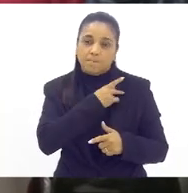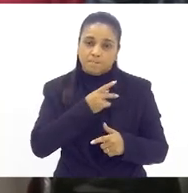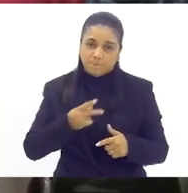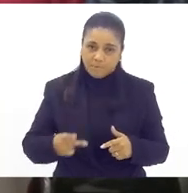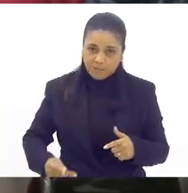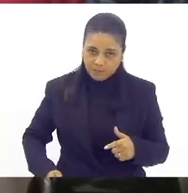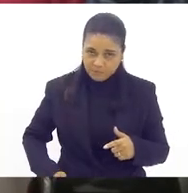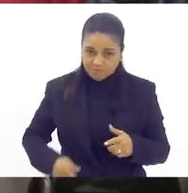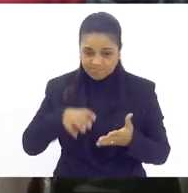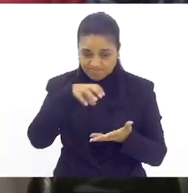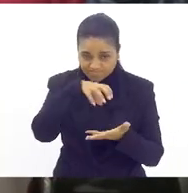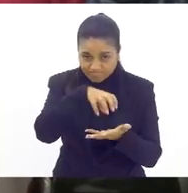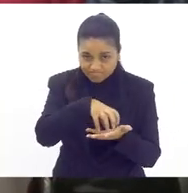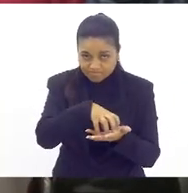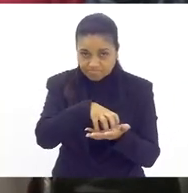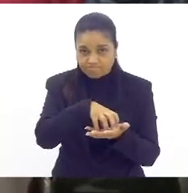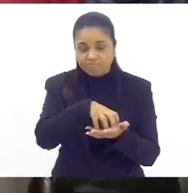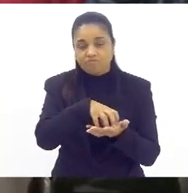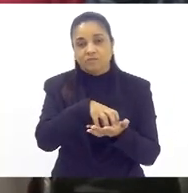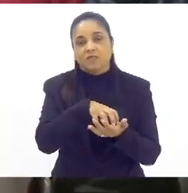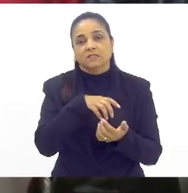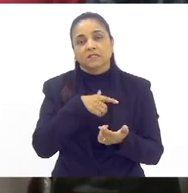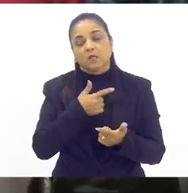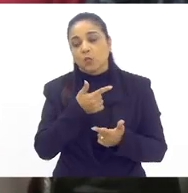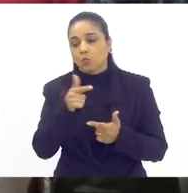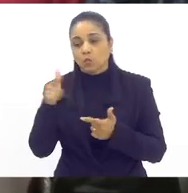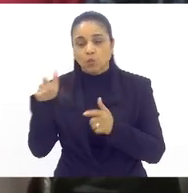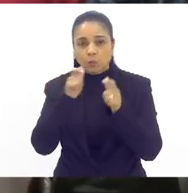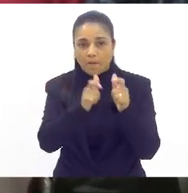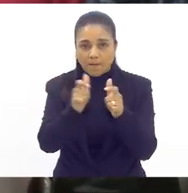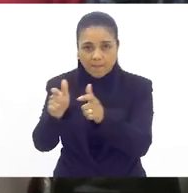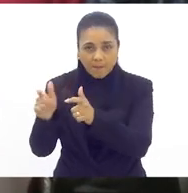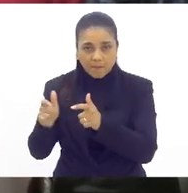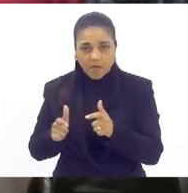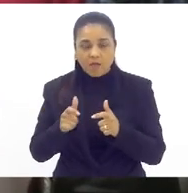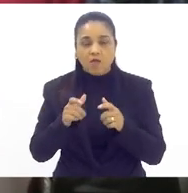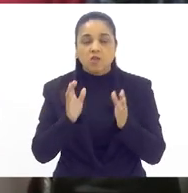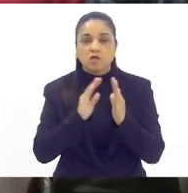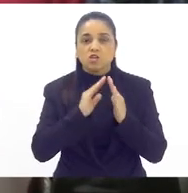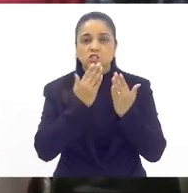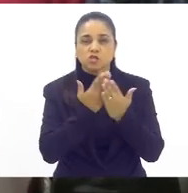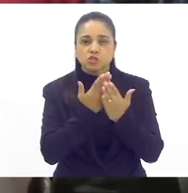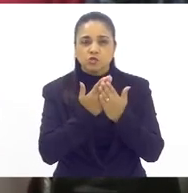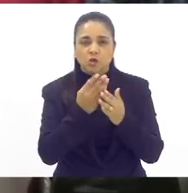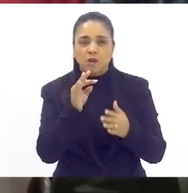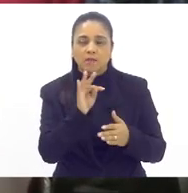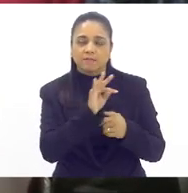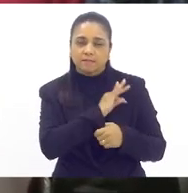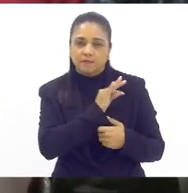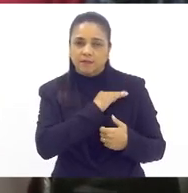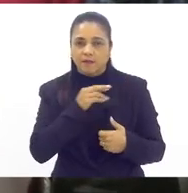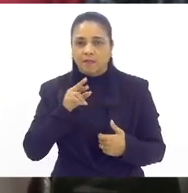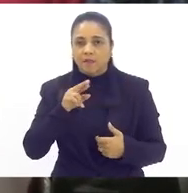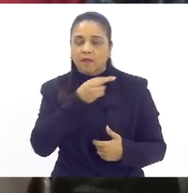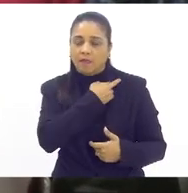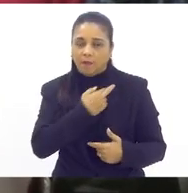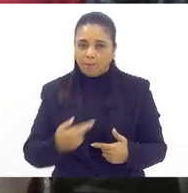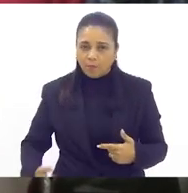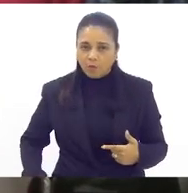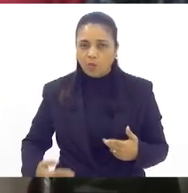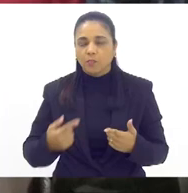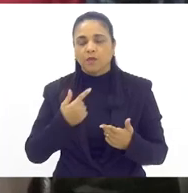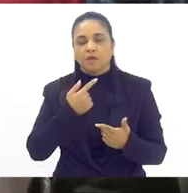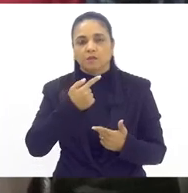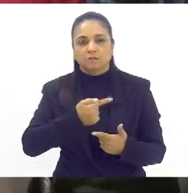né e várias outras unidades da Faetec como a Escola Técnica República ensino médio fundamental né